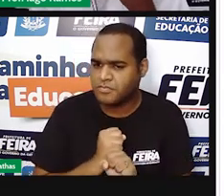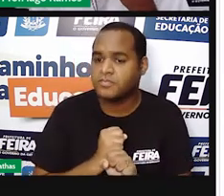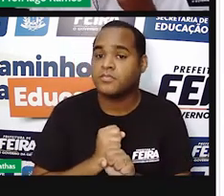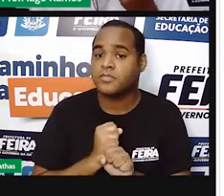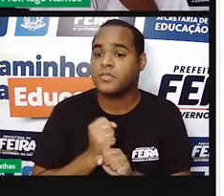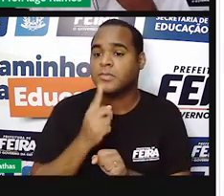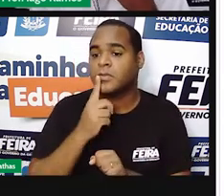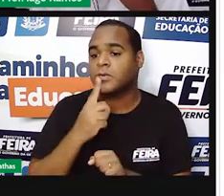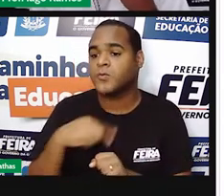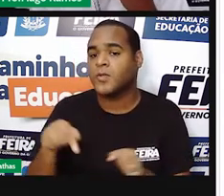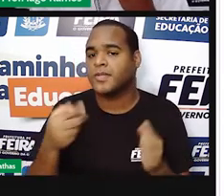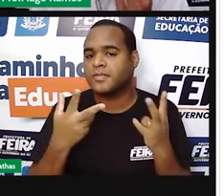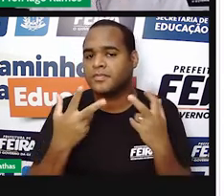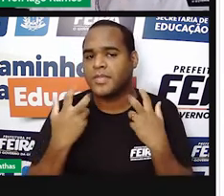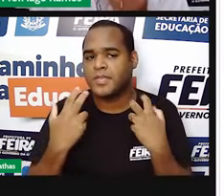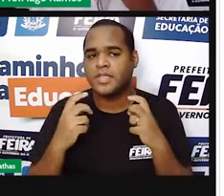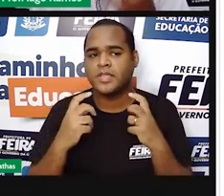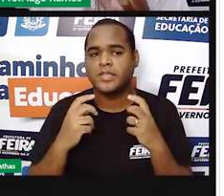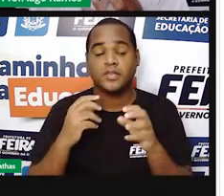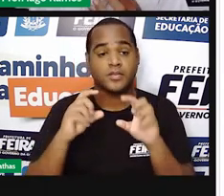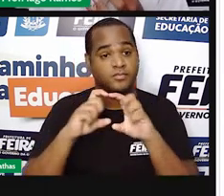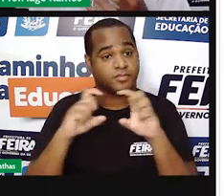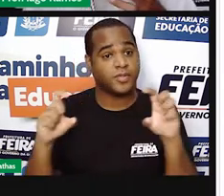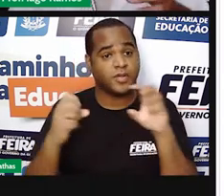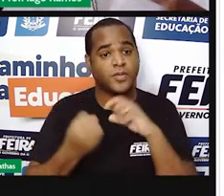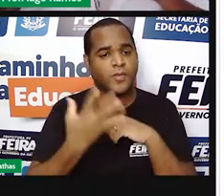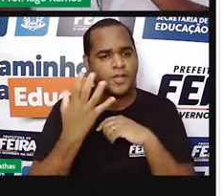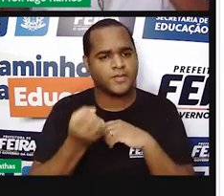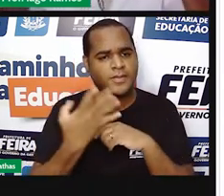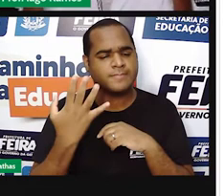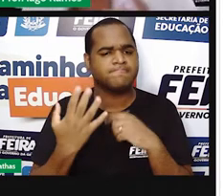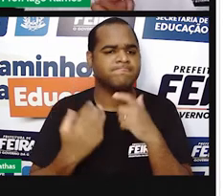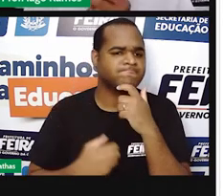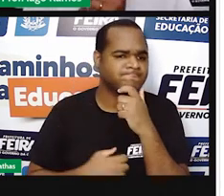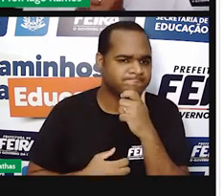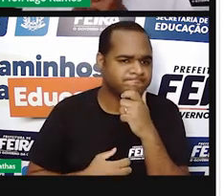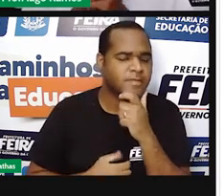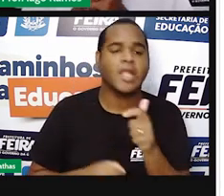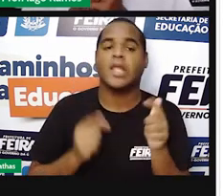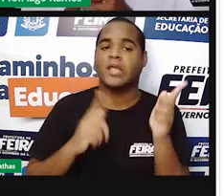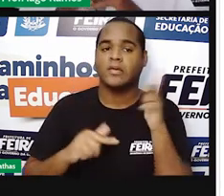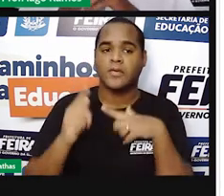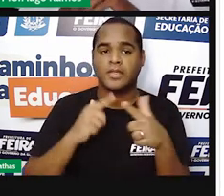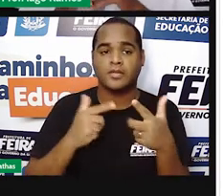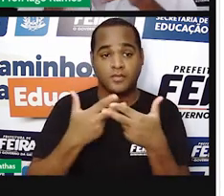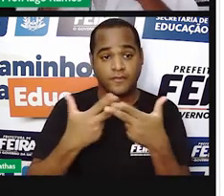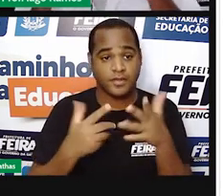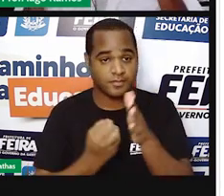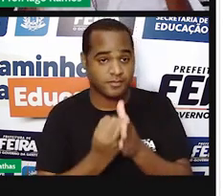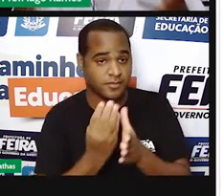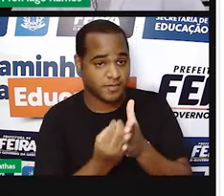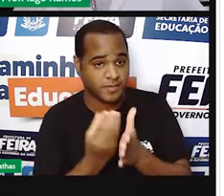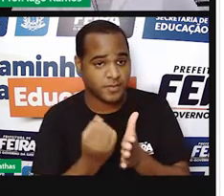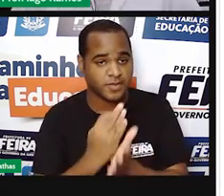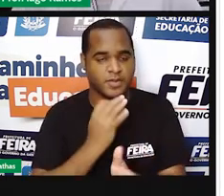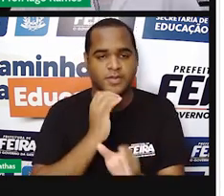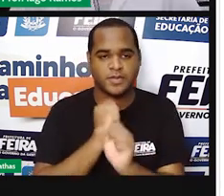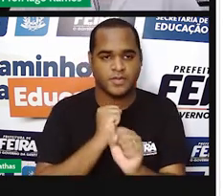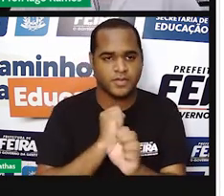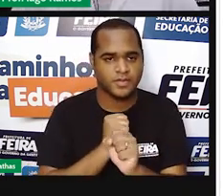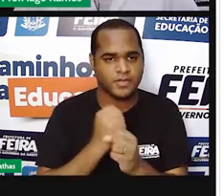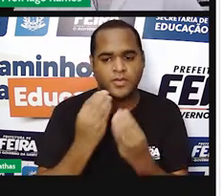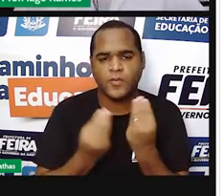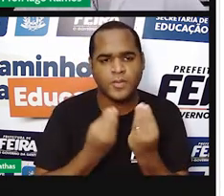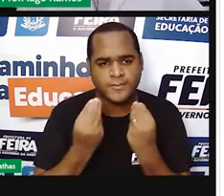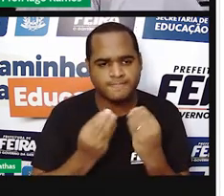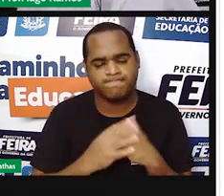para eu descobri a quantidade de placas que conseguem ser fabricadas é necessário contar